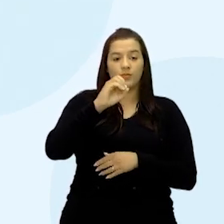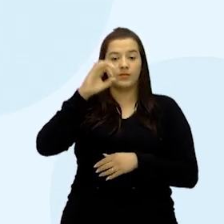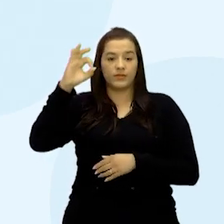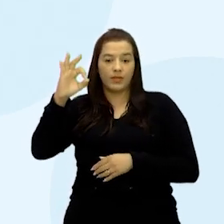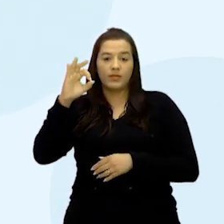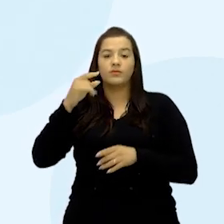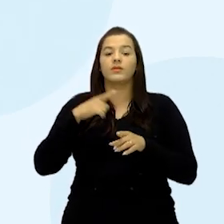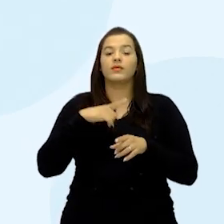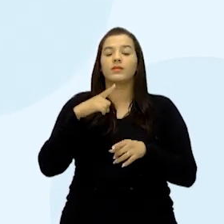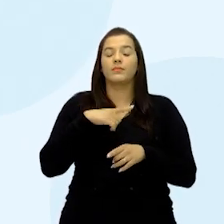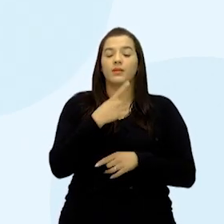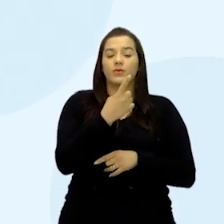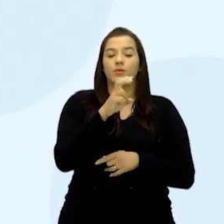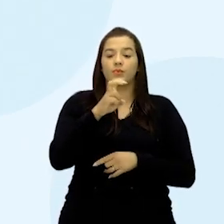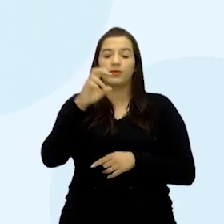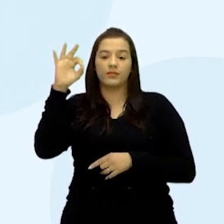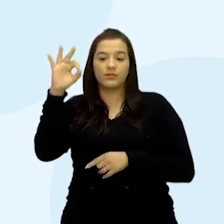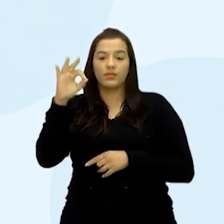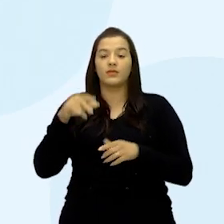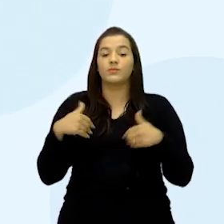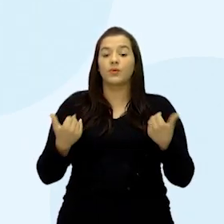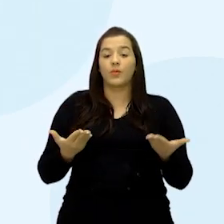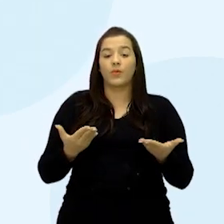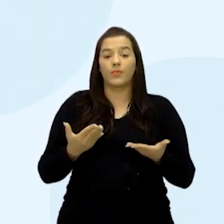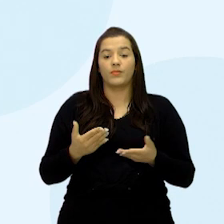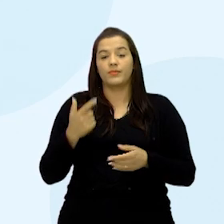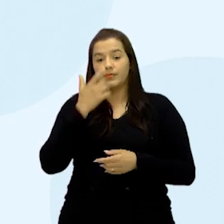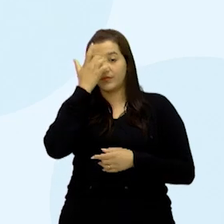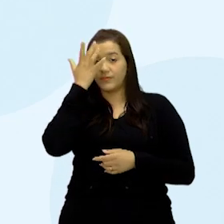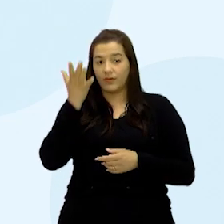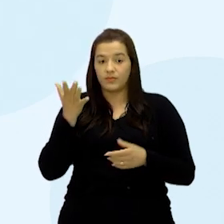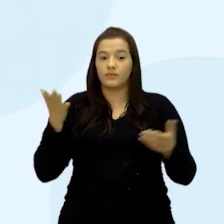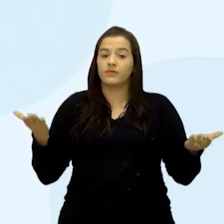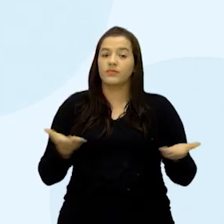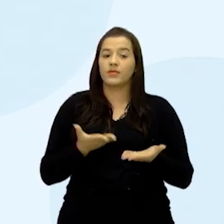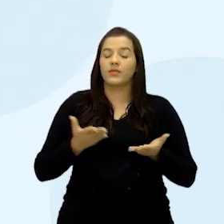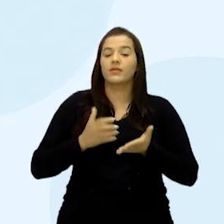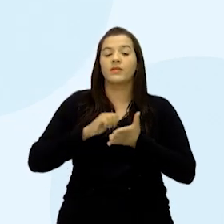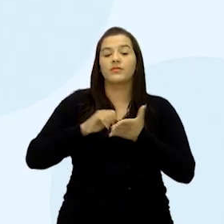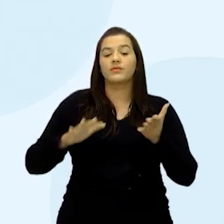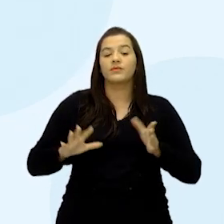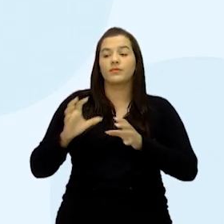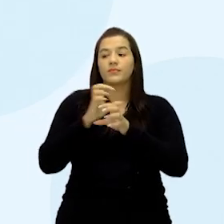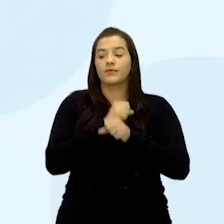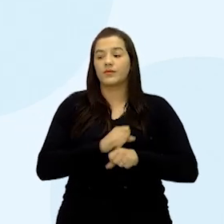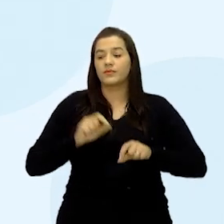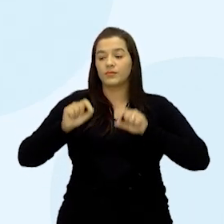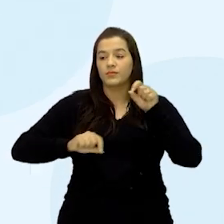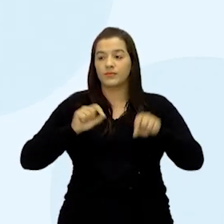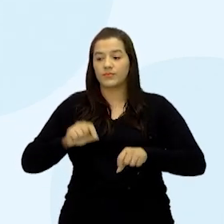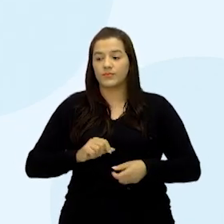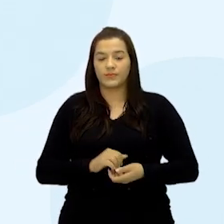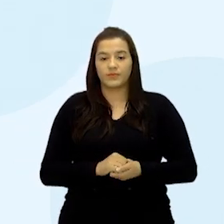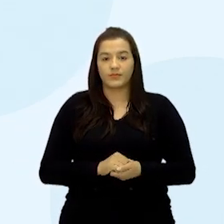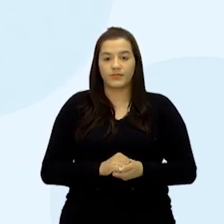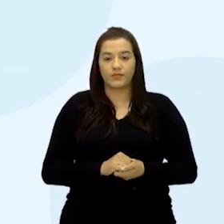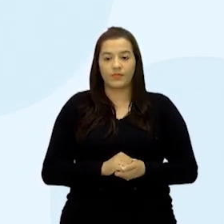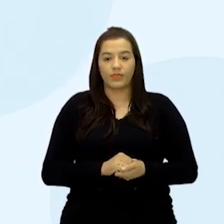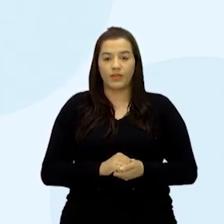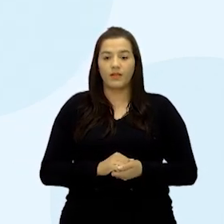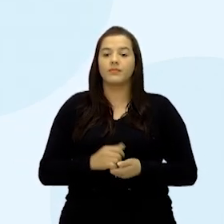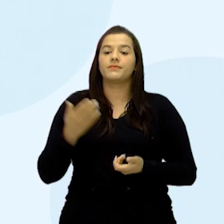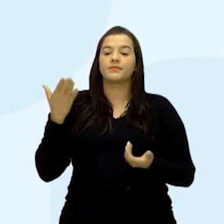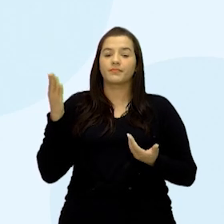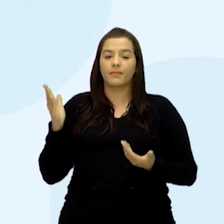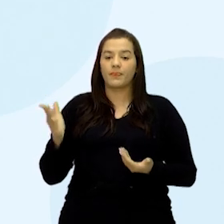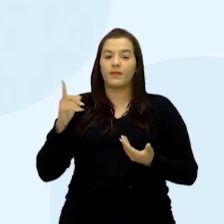15º termo? Boa. Tá fácil, né, Tony? Vamos resolver essa. Que conta a gente faz, hein, Tony? Ó, eu tô vendo aí pela posição, me parece que isso aí são